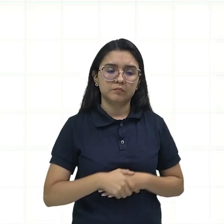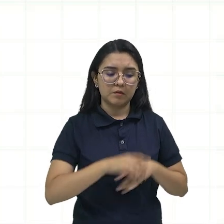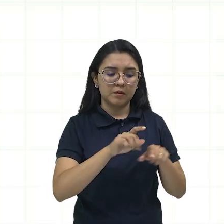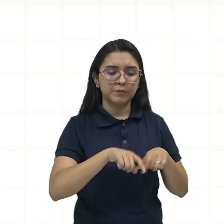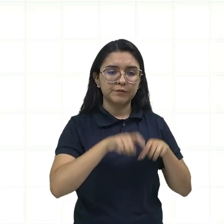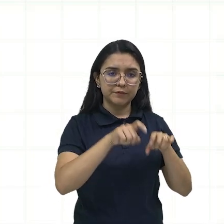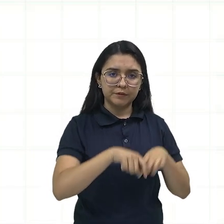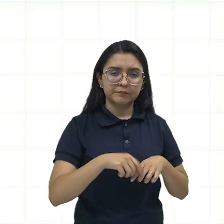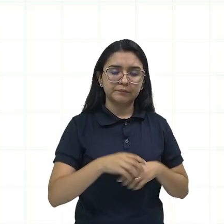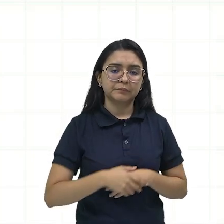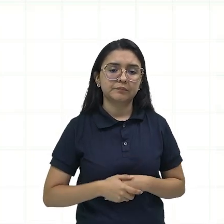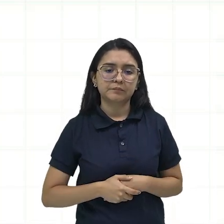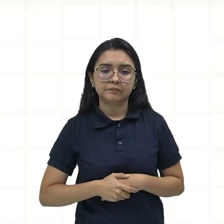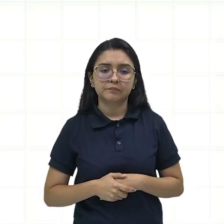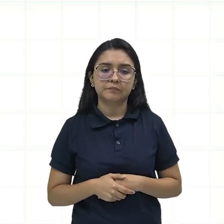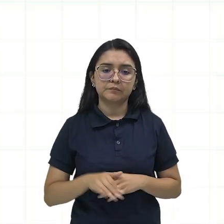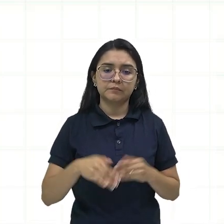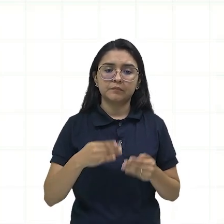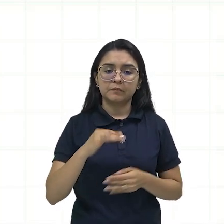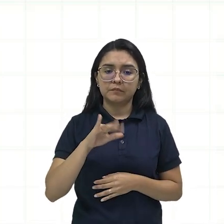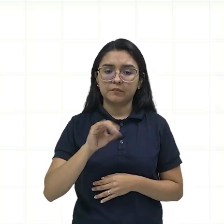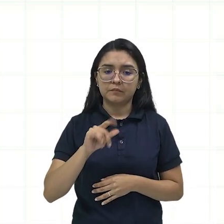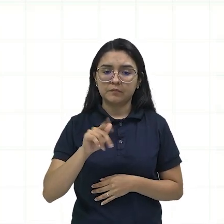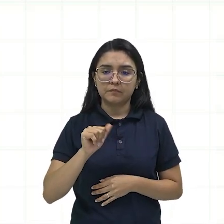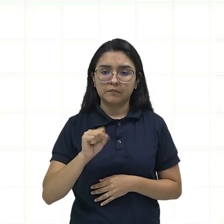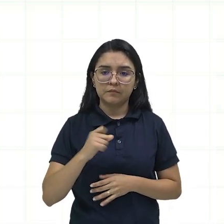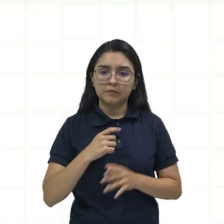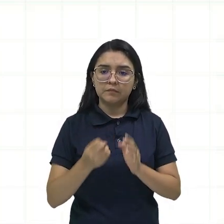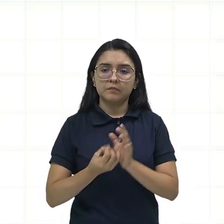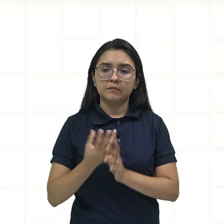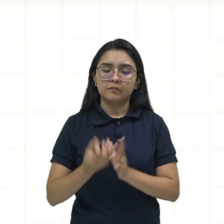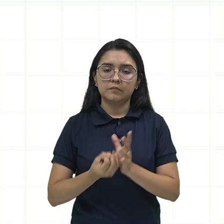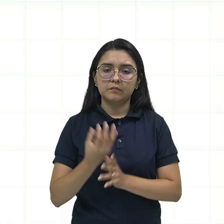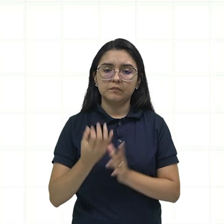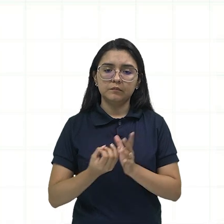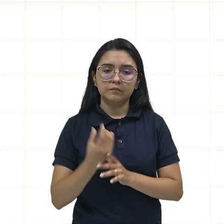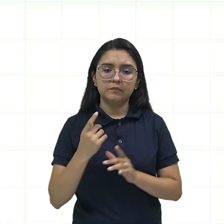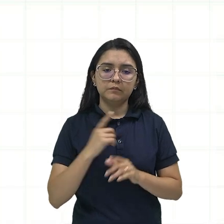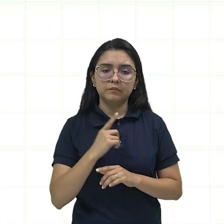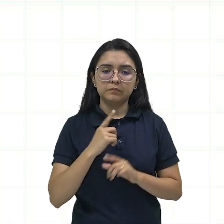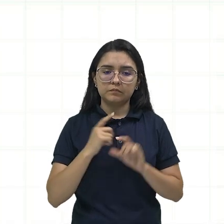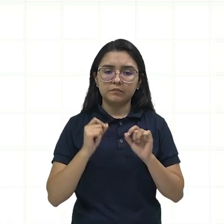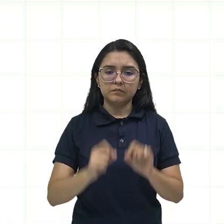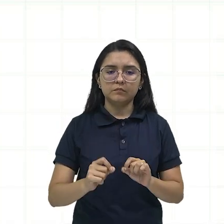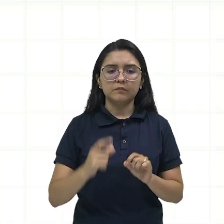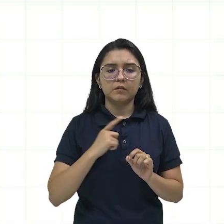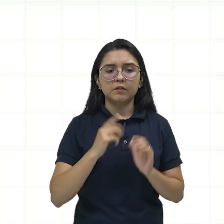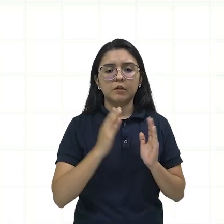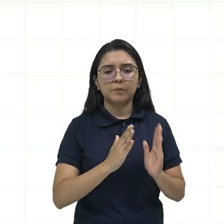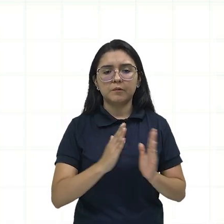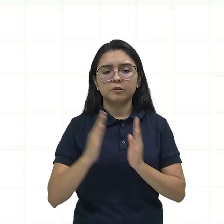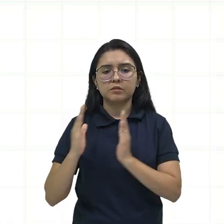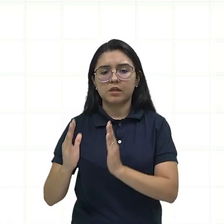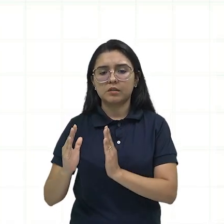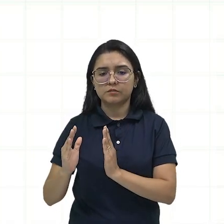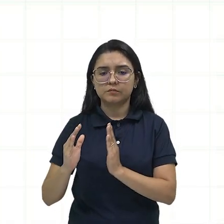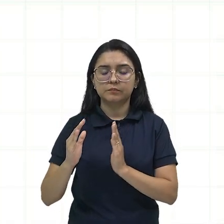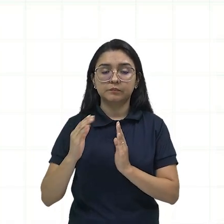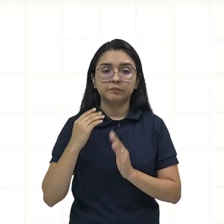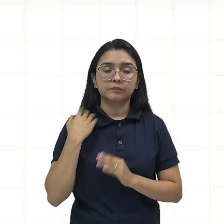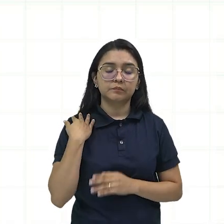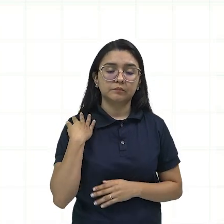cultivada, certo? O biogás que foi produzido, ele vai ser purificado aqui na etapa 3,